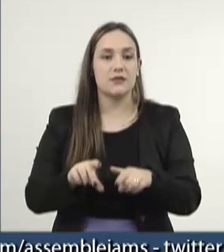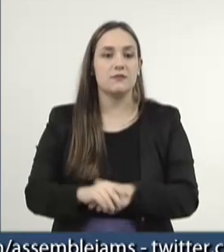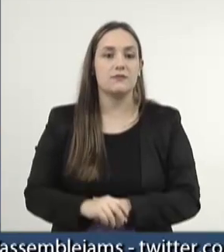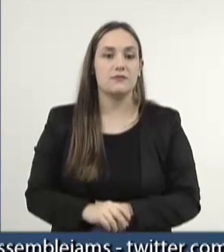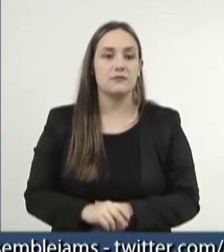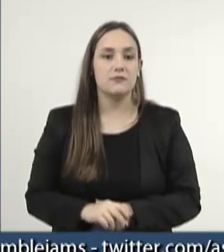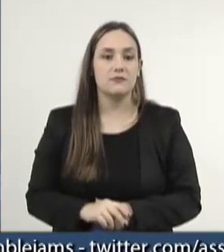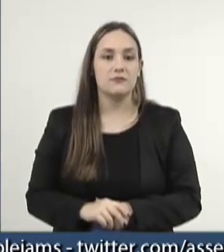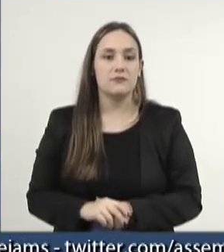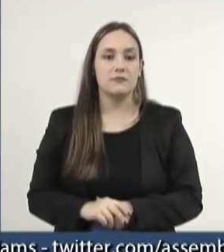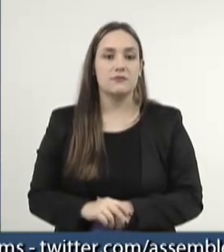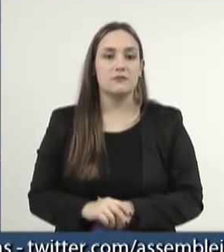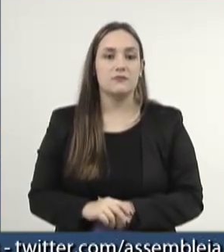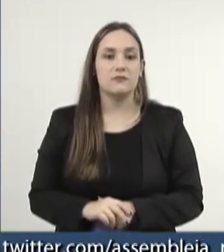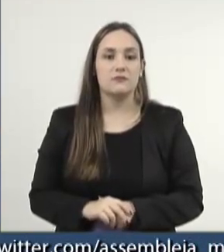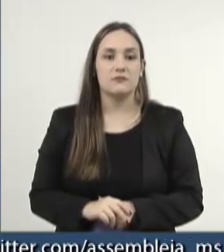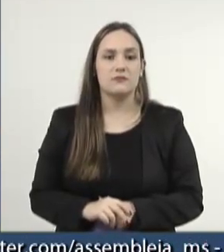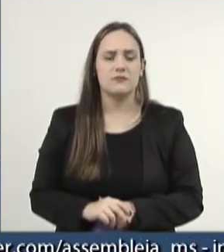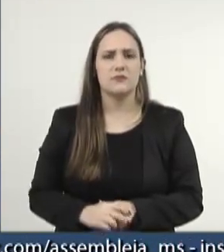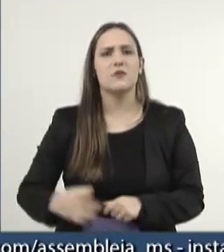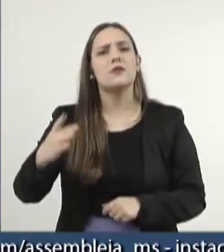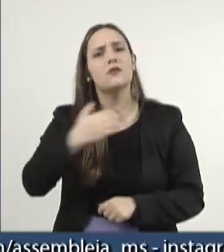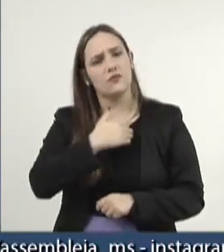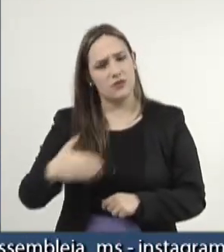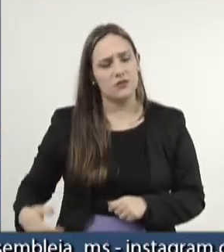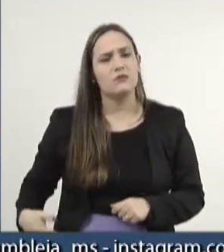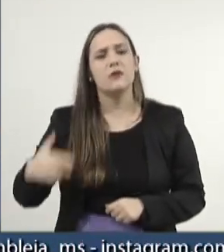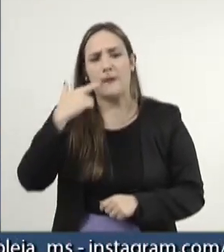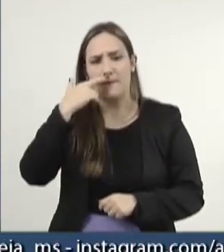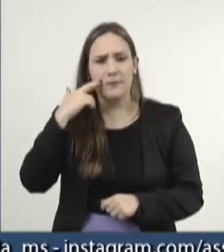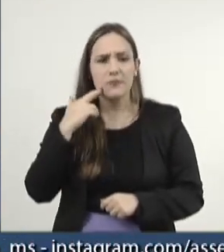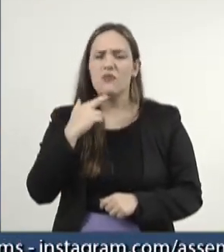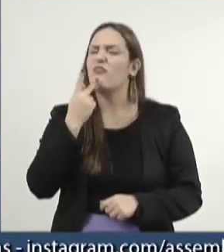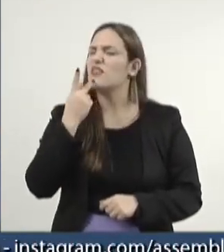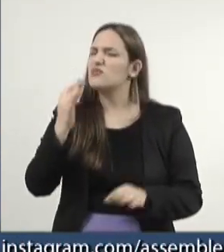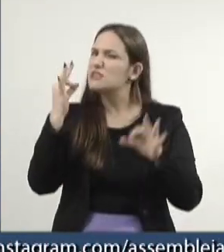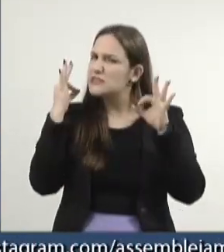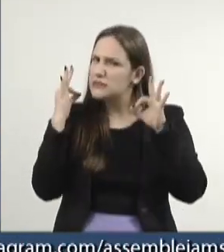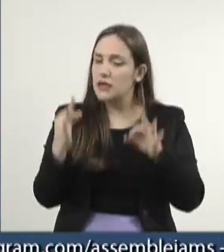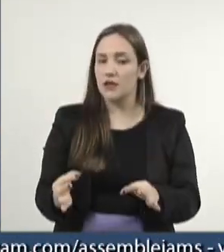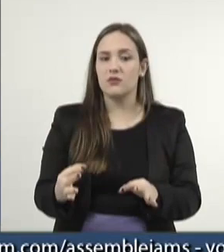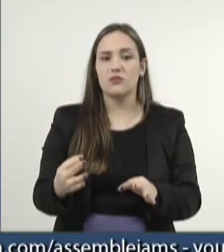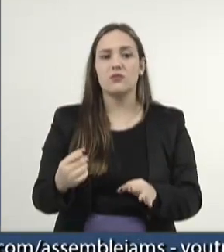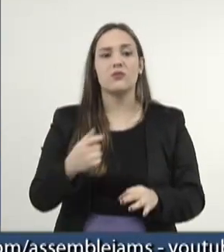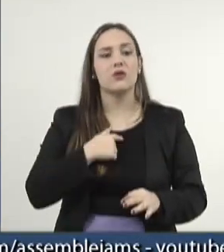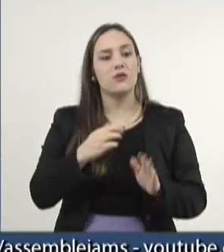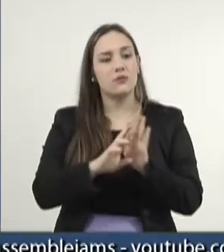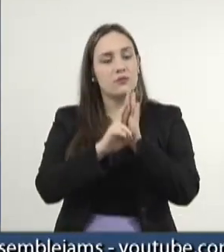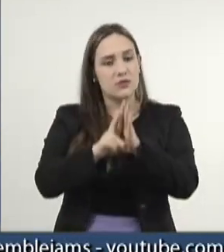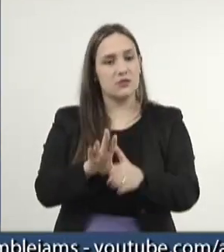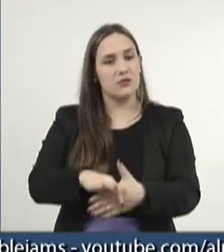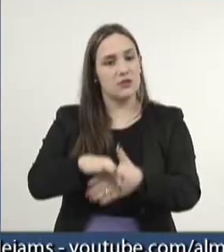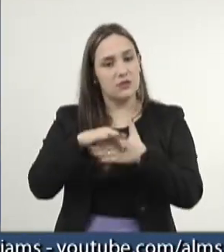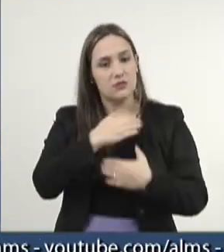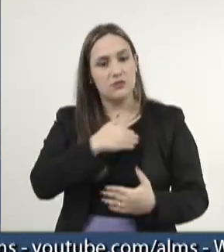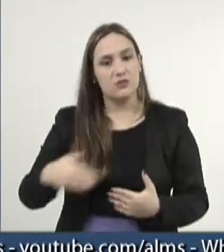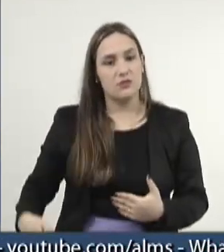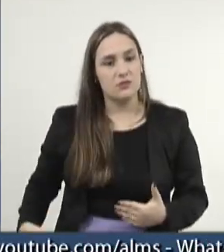foi pontual, e estou falando aqui em nome também do líder do governo, deputado Lones Machado, o Ridel